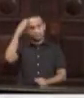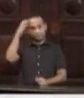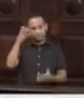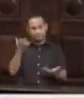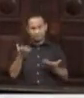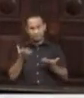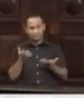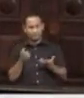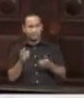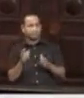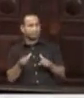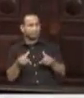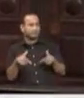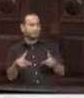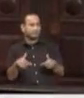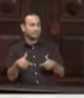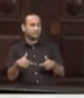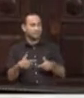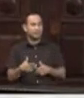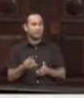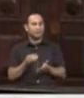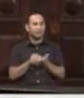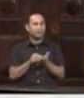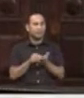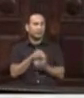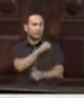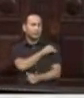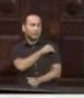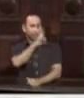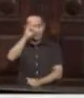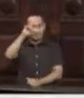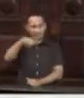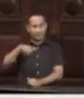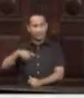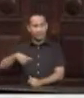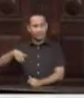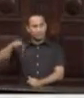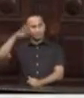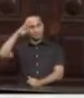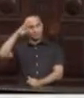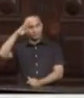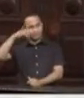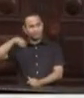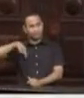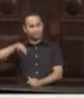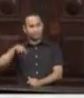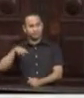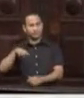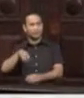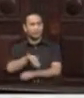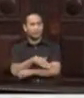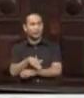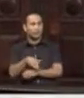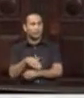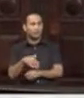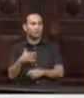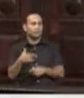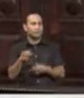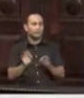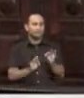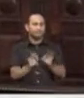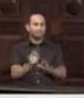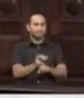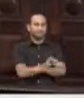dar uma de que vai salvar o Rio de Janeiro, mandando o exército para cá, sem nenhum planejamento, sem nada. Esse caso é o mesmo.